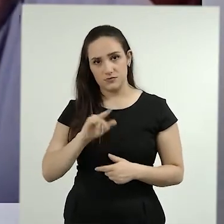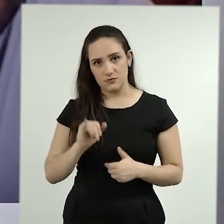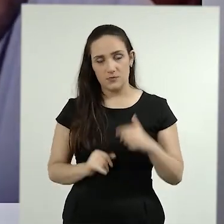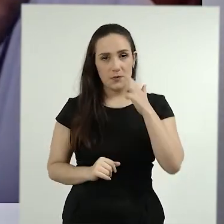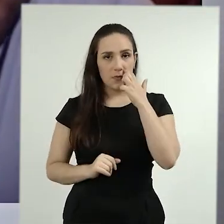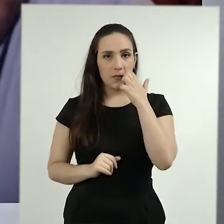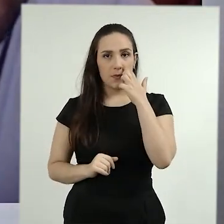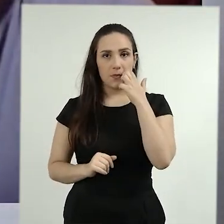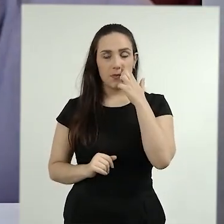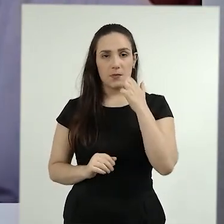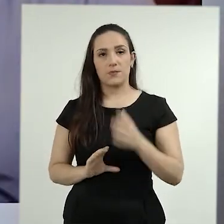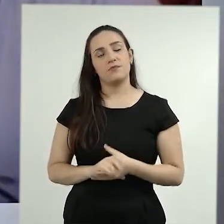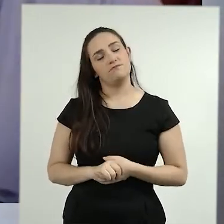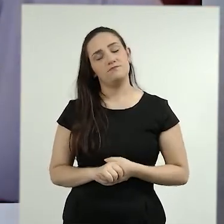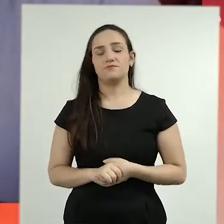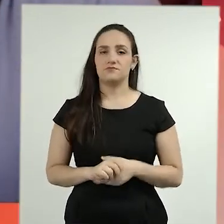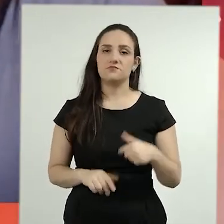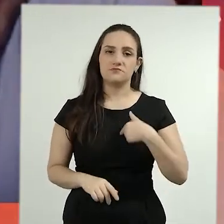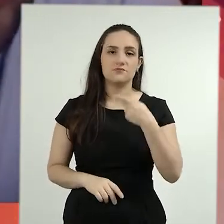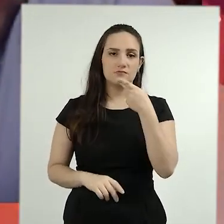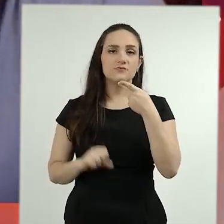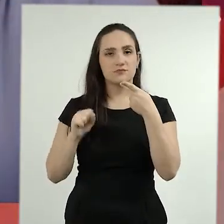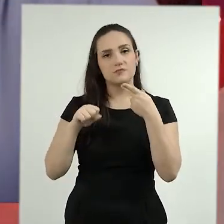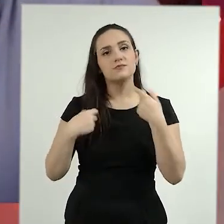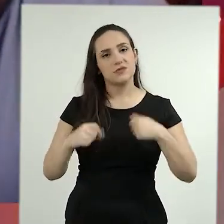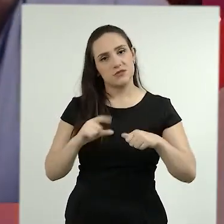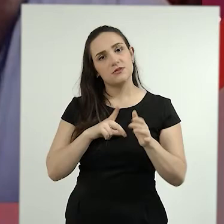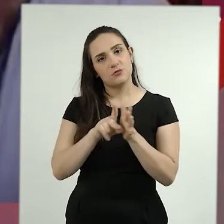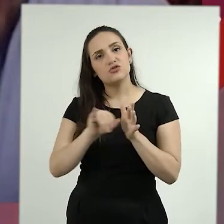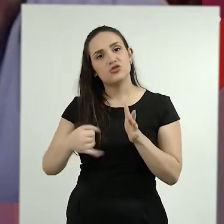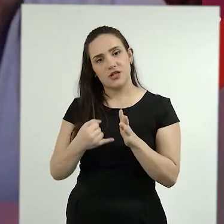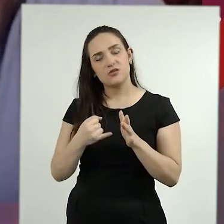Mato Grosso do Sul. Como eu mencionei, Lívia, a